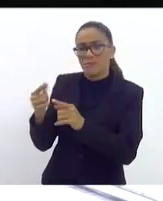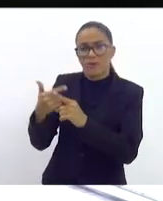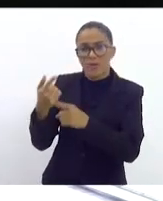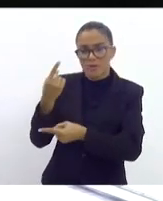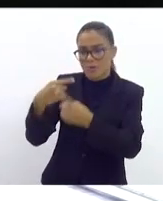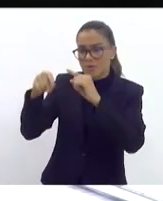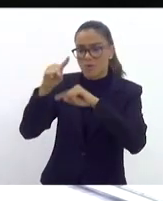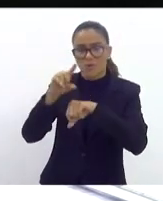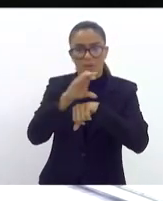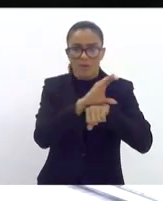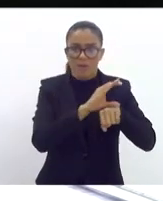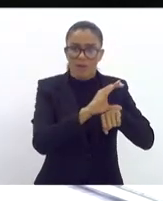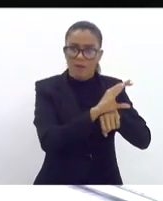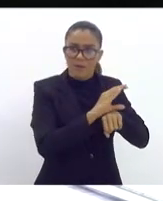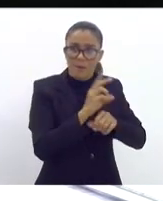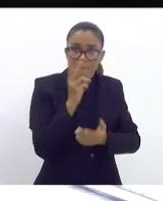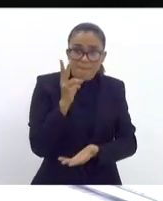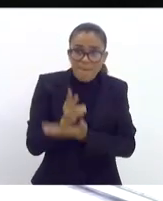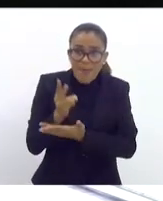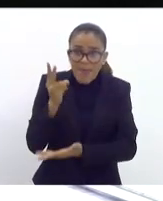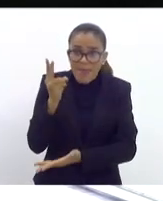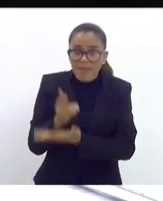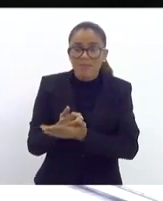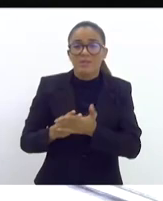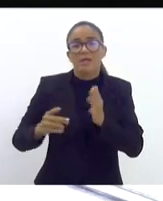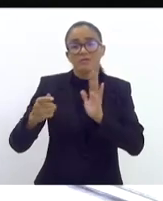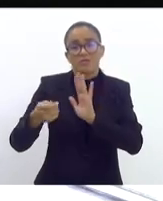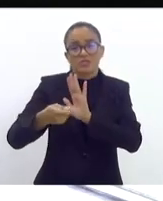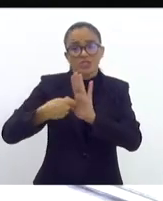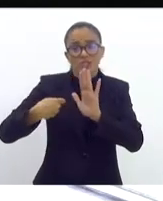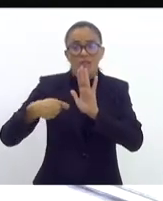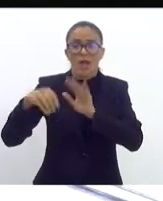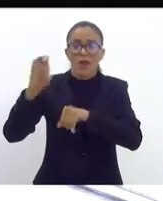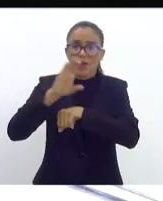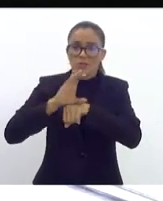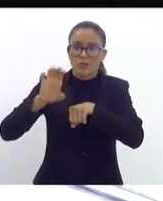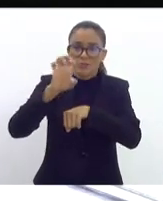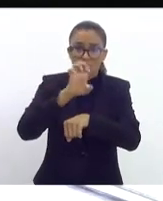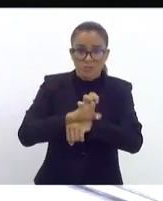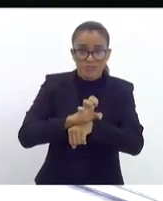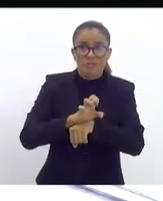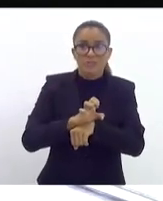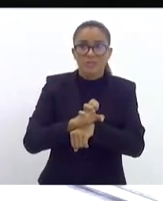mesmo estando escrito na constituição do estado da emenda Paulo Ramos